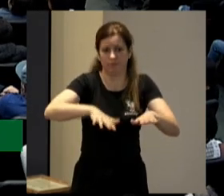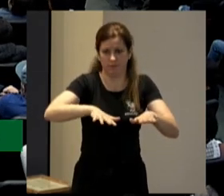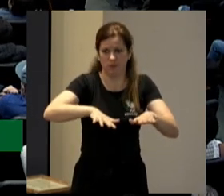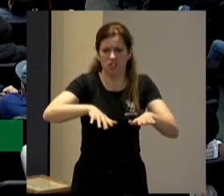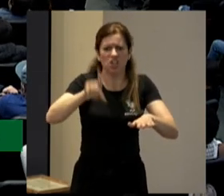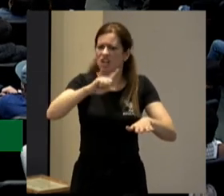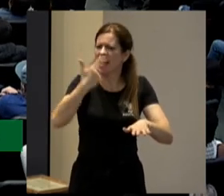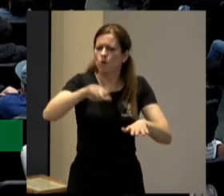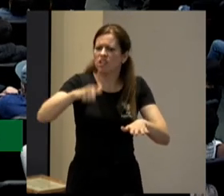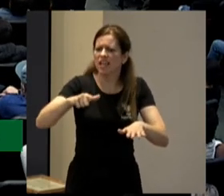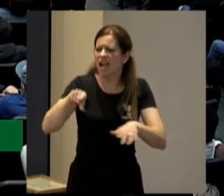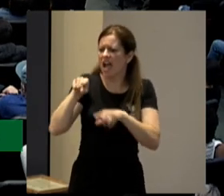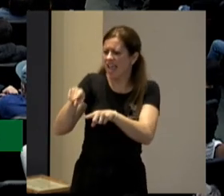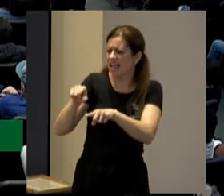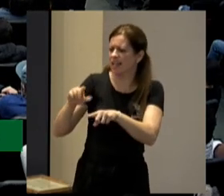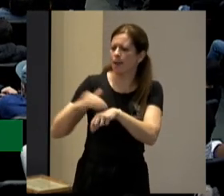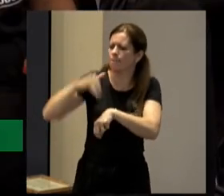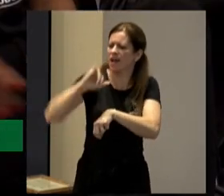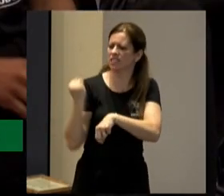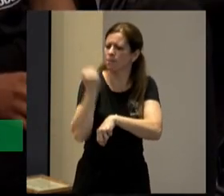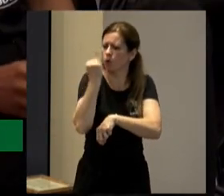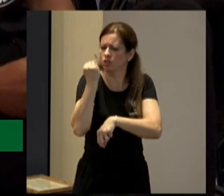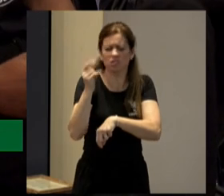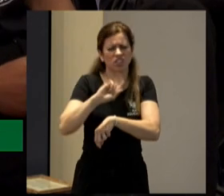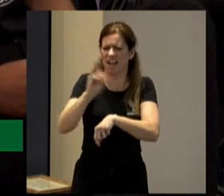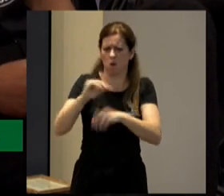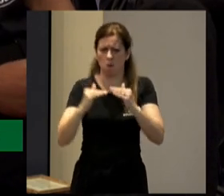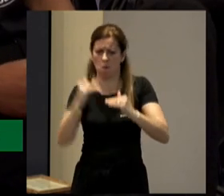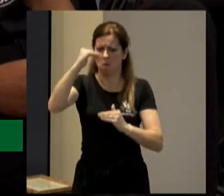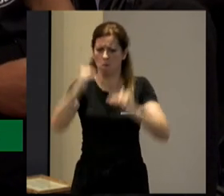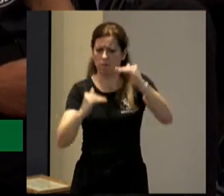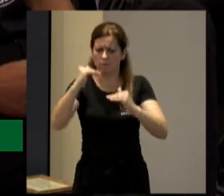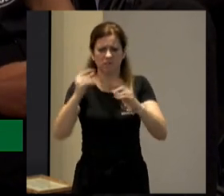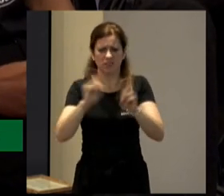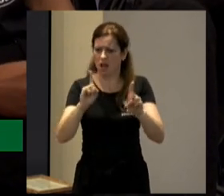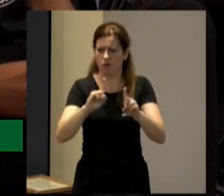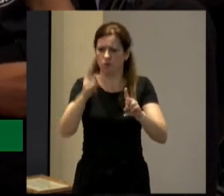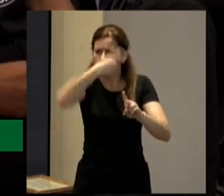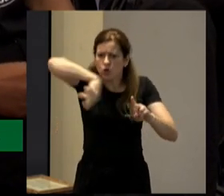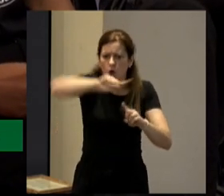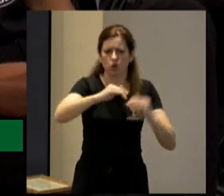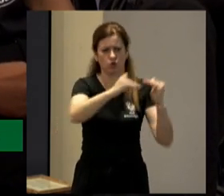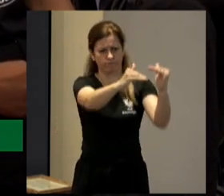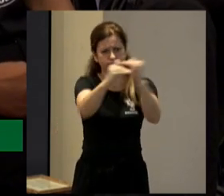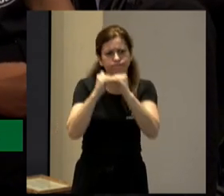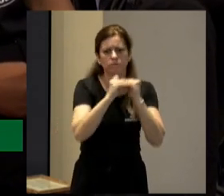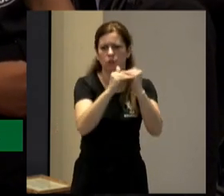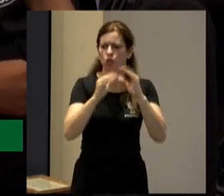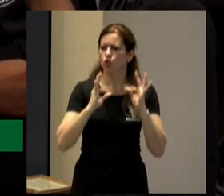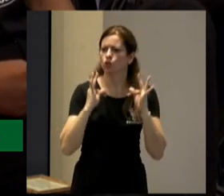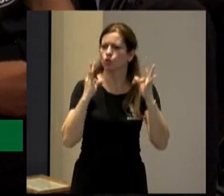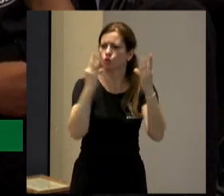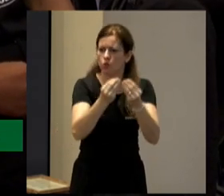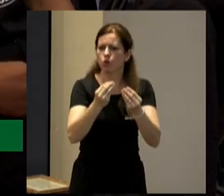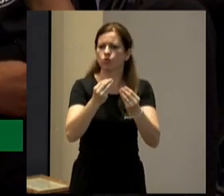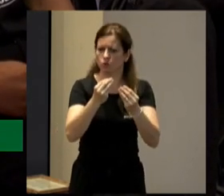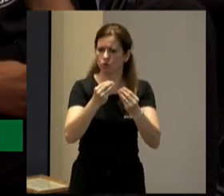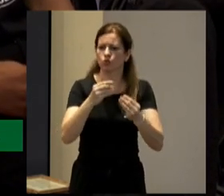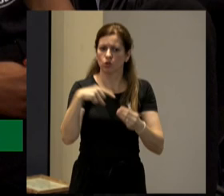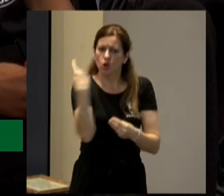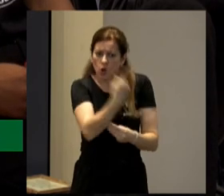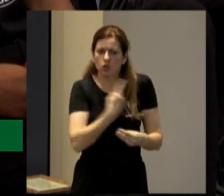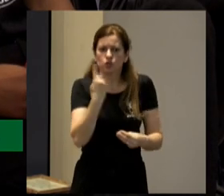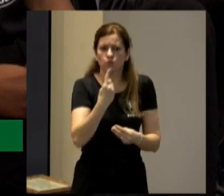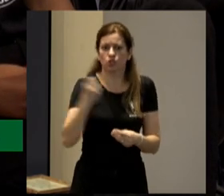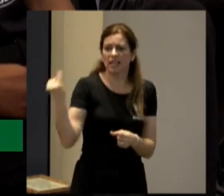é mais importante ou menos importante quando a gente está falando no combate à violência. Todos somos importantes e